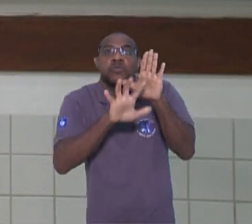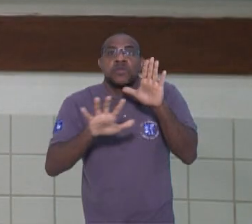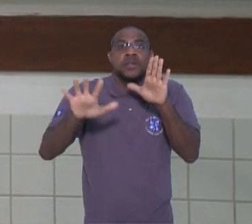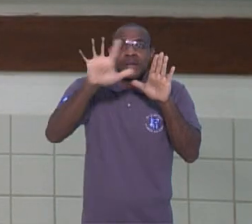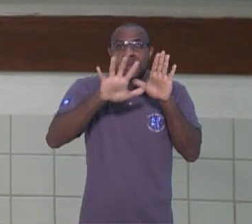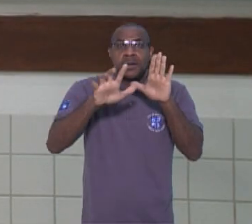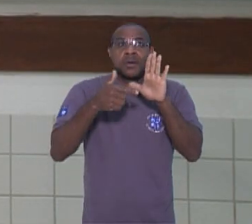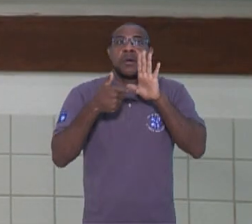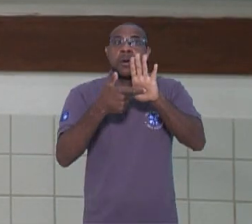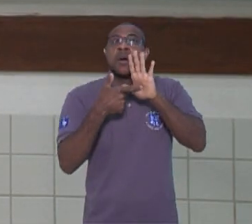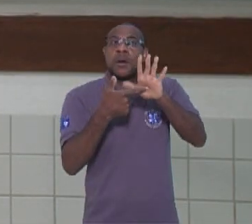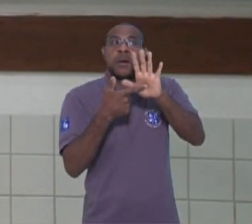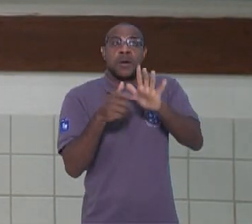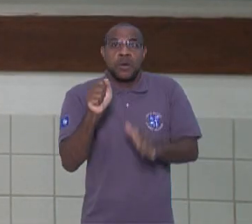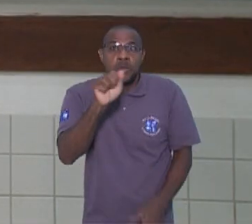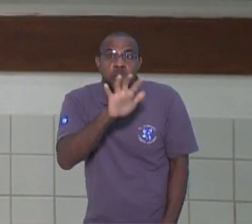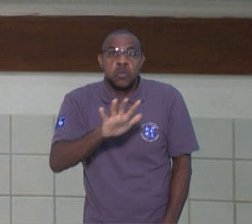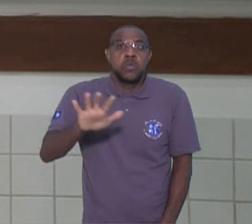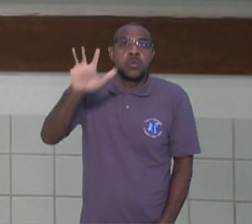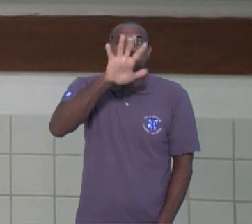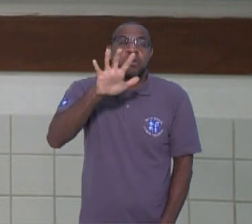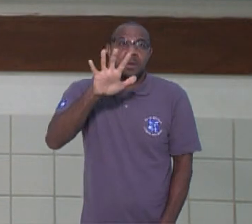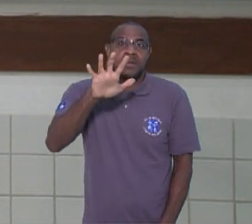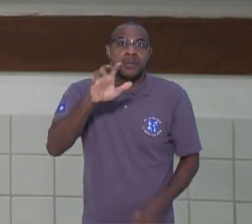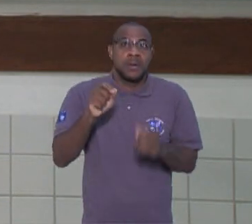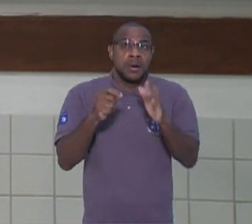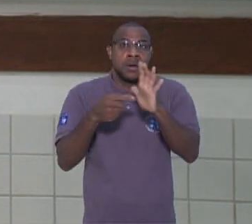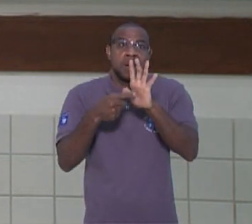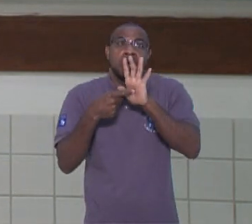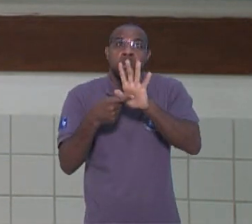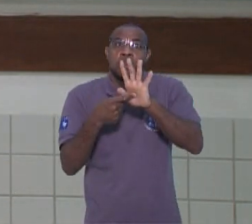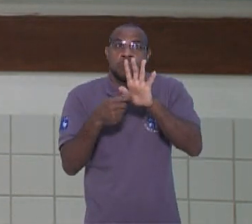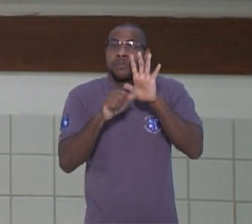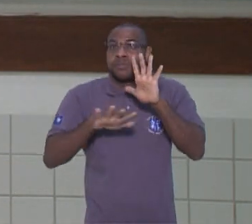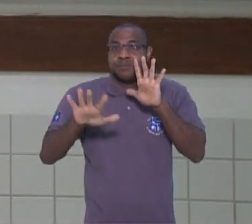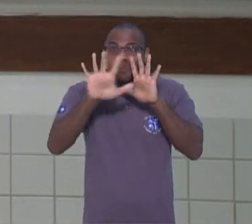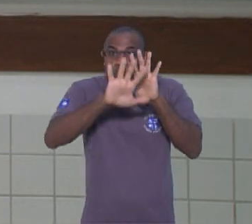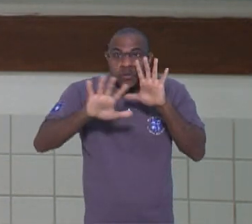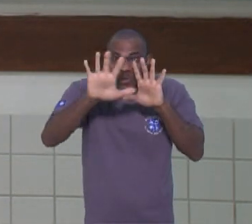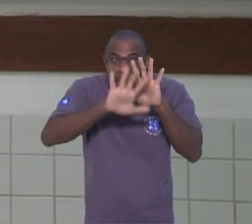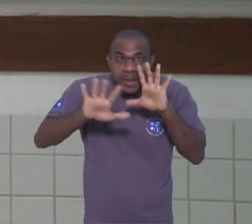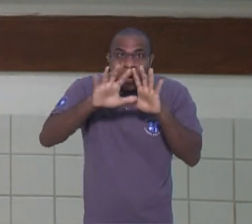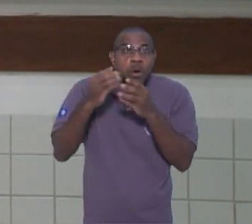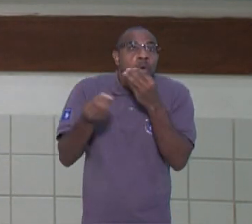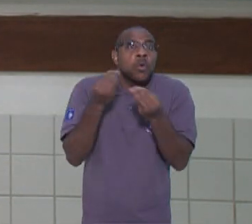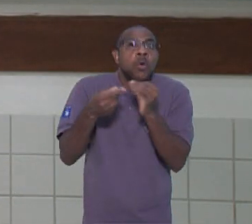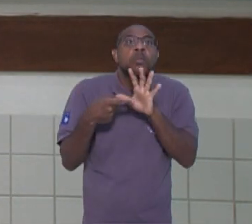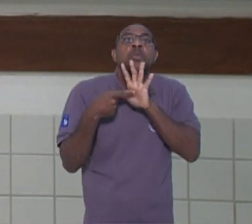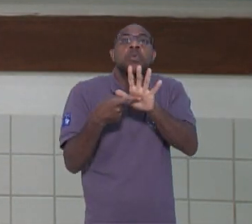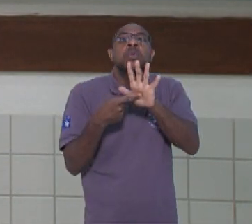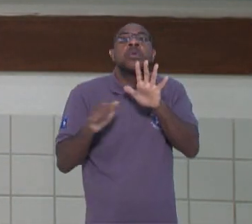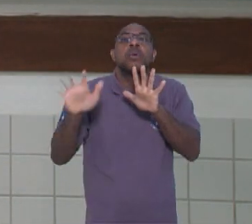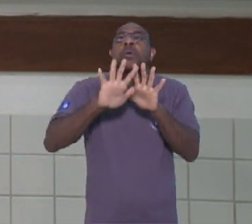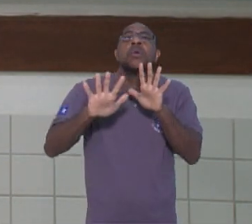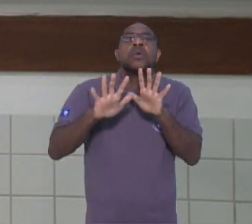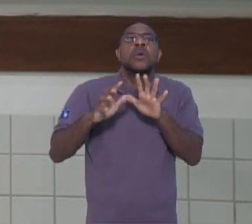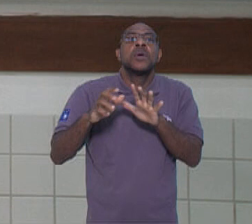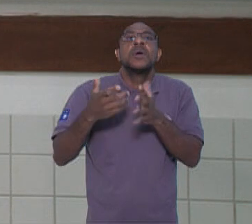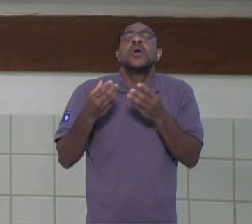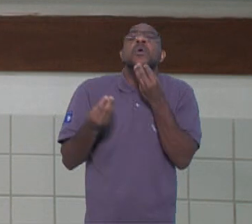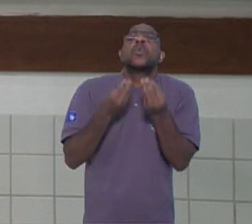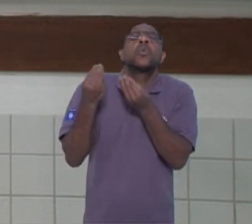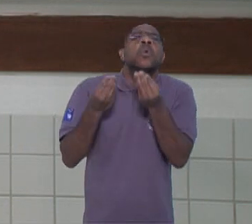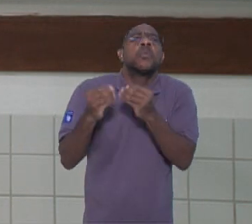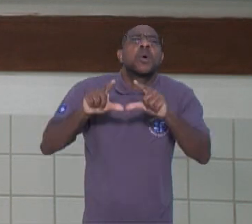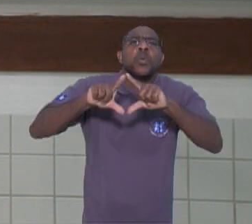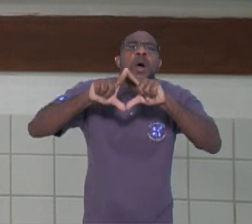é remédio genérico, é generalizada. Preste atenção. Olha só, como representar uma equação do segundo grau? Qual é a